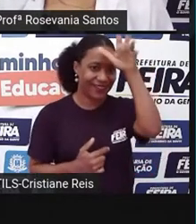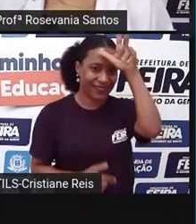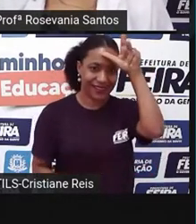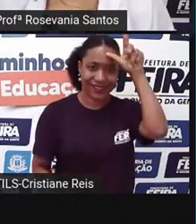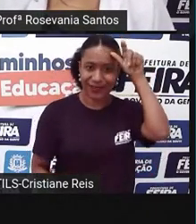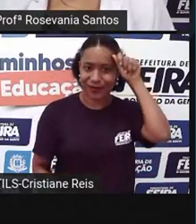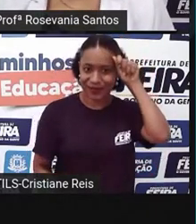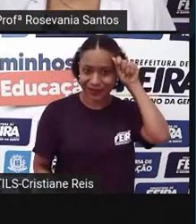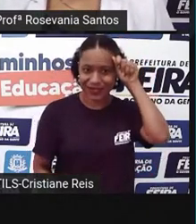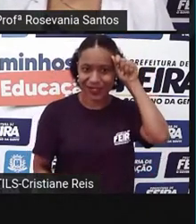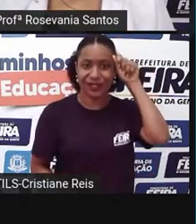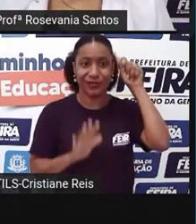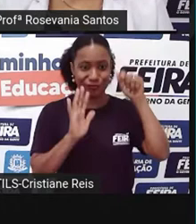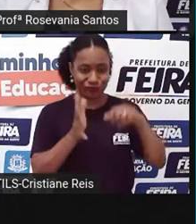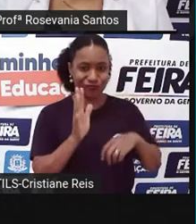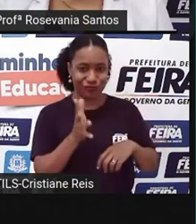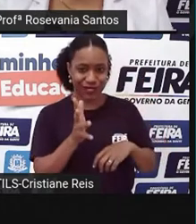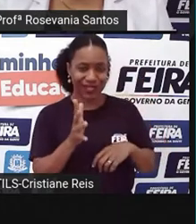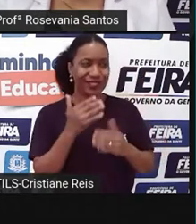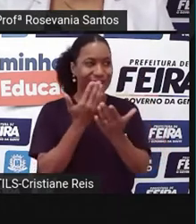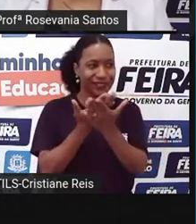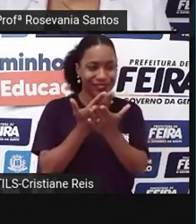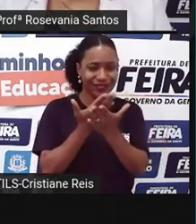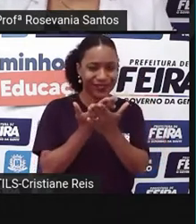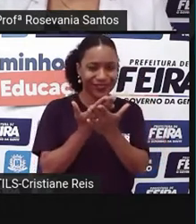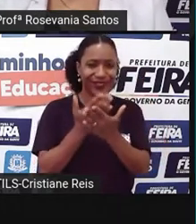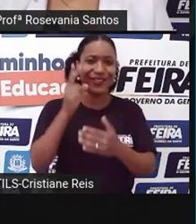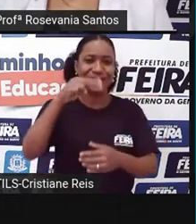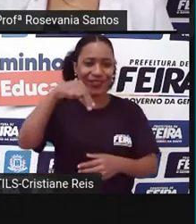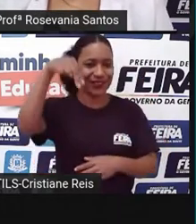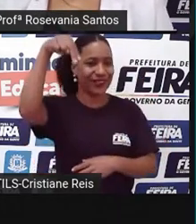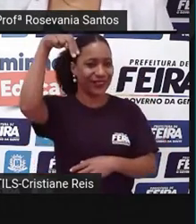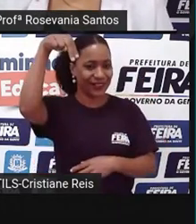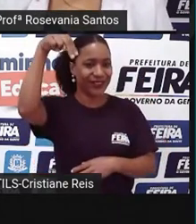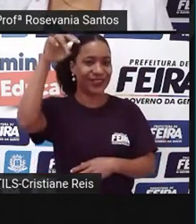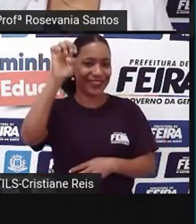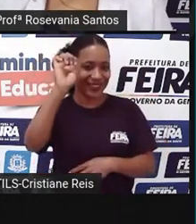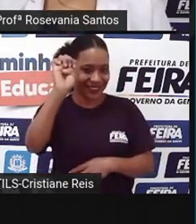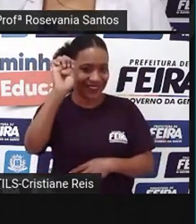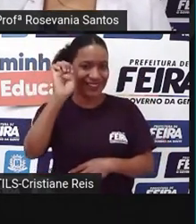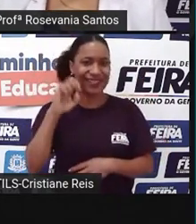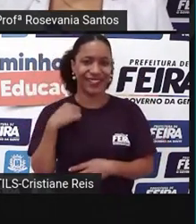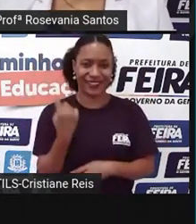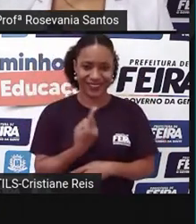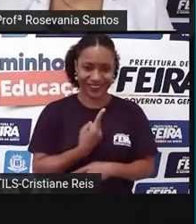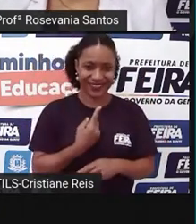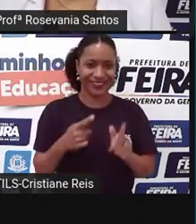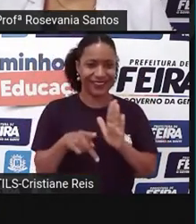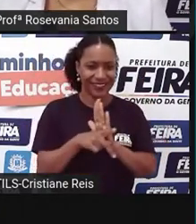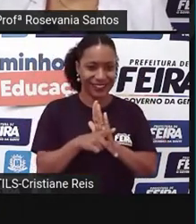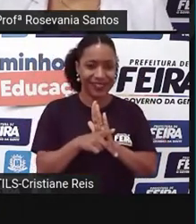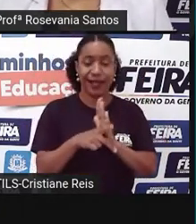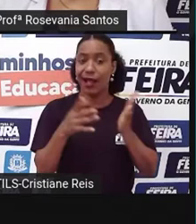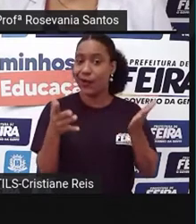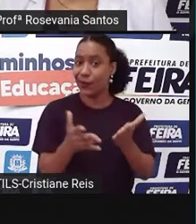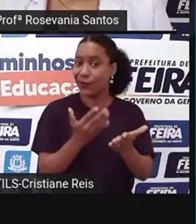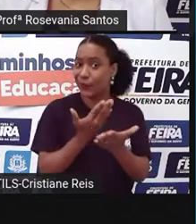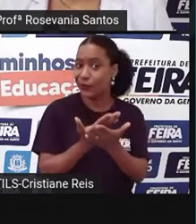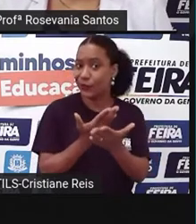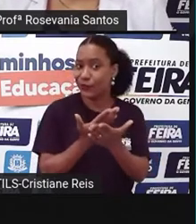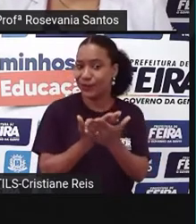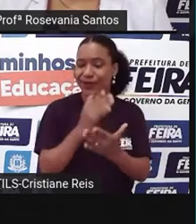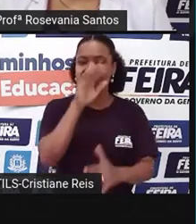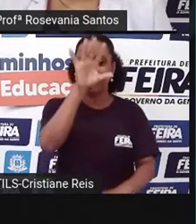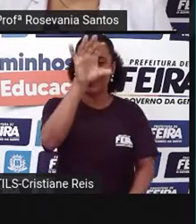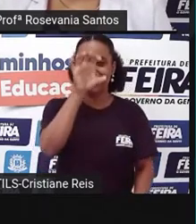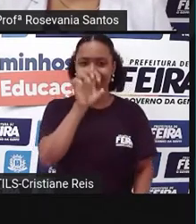Já estudamos essa também, que é a região Nordeste, a nossa região. E agora vamos estudar essa região aqui, que é a região Centro-Sul,